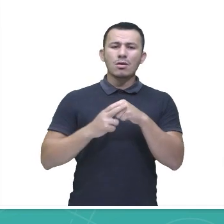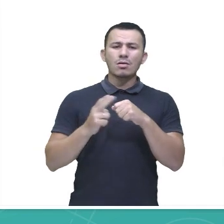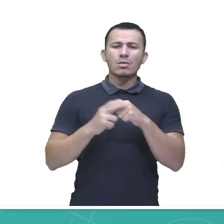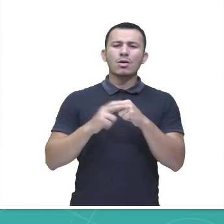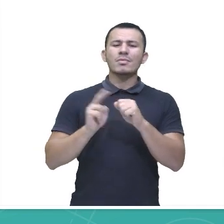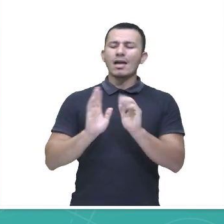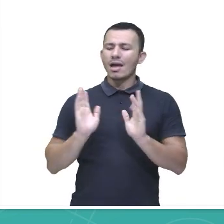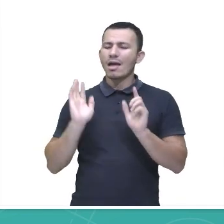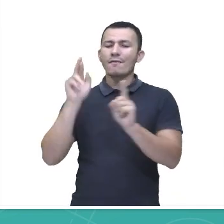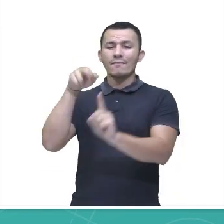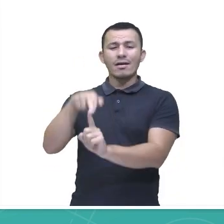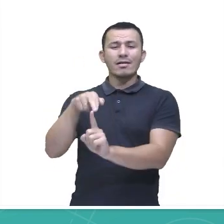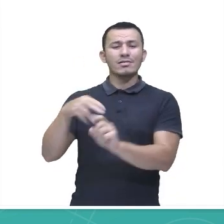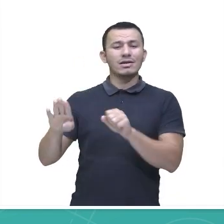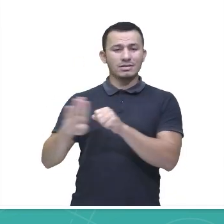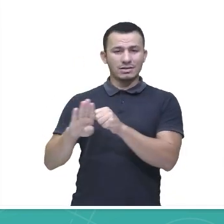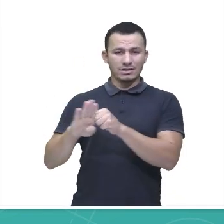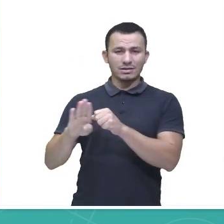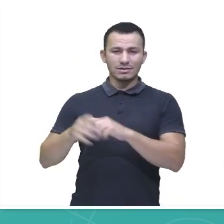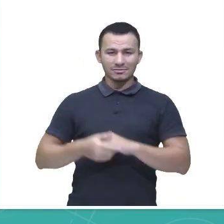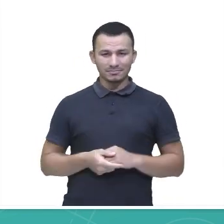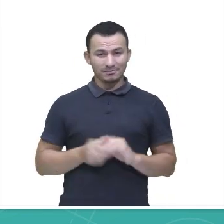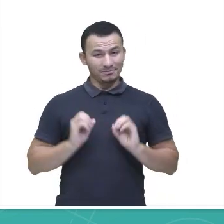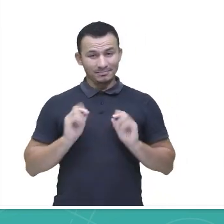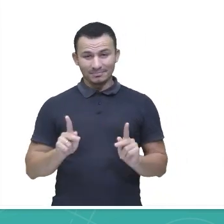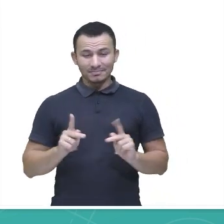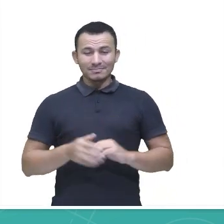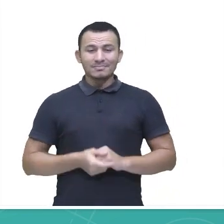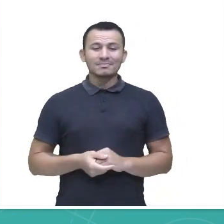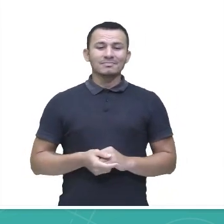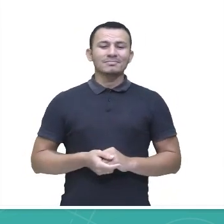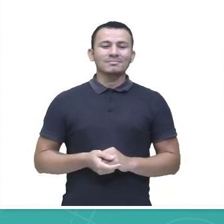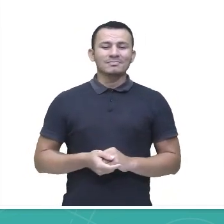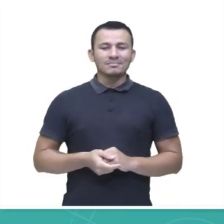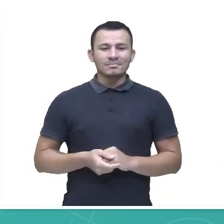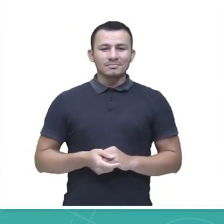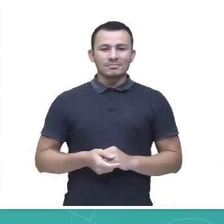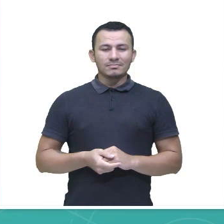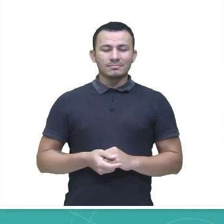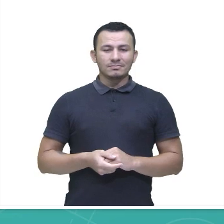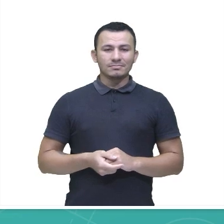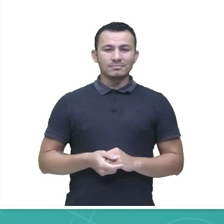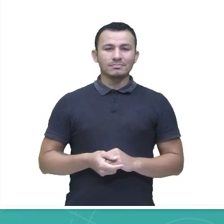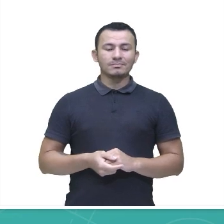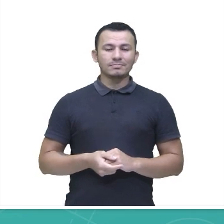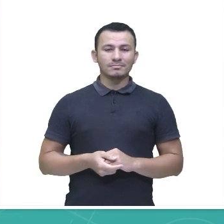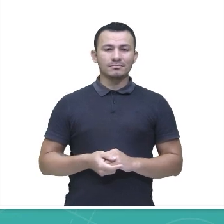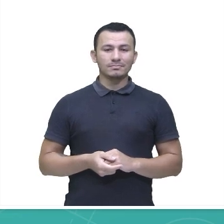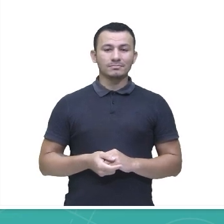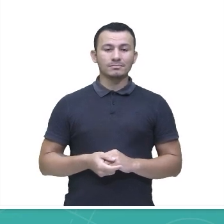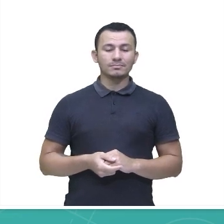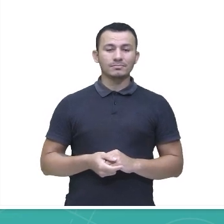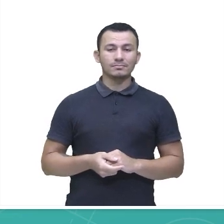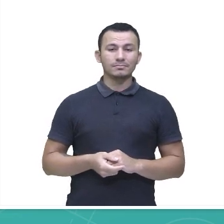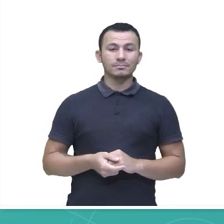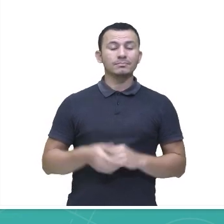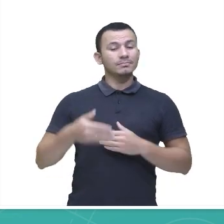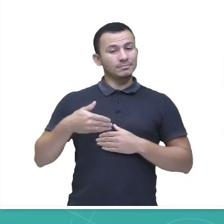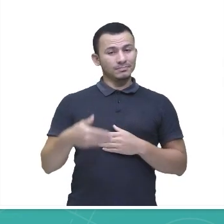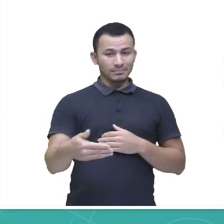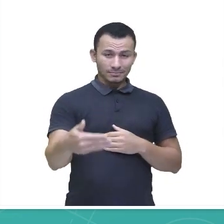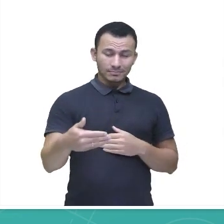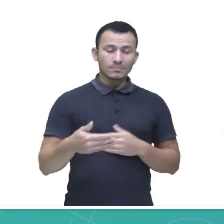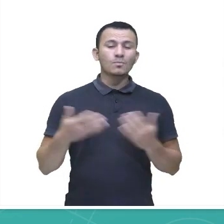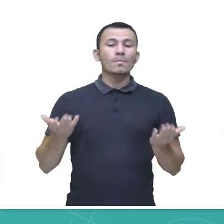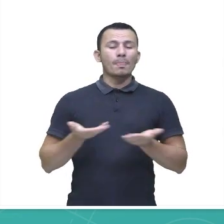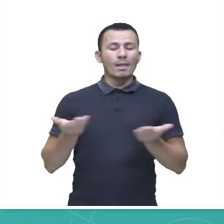aos substantivos, correto? Ok. Então, muito bem. Seguindo, então, nós vamos